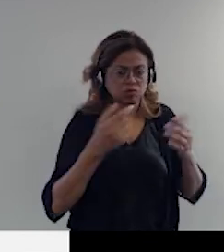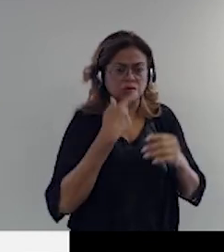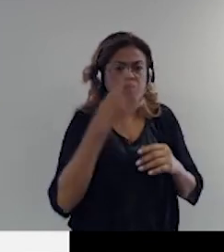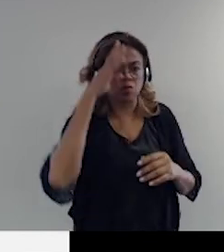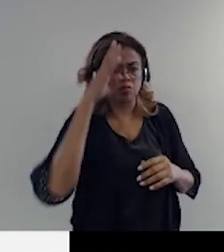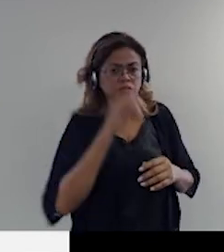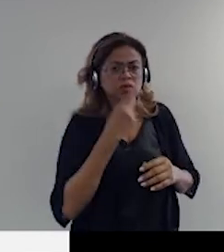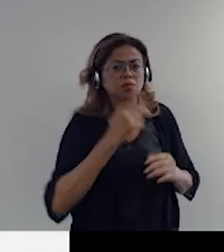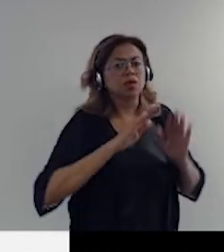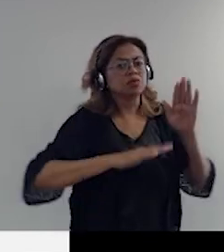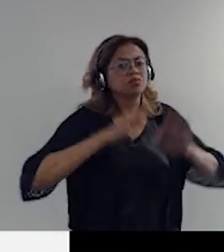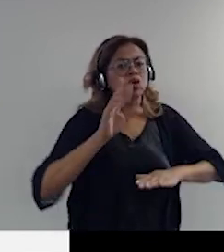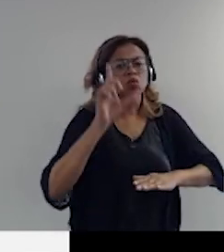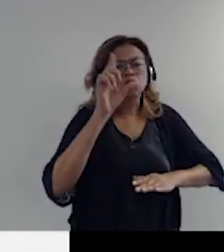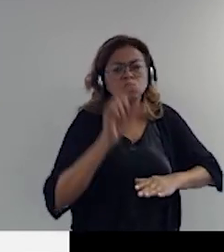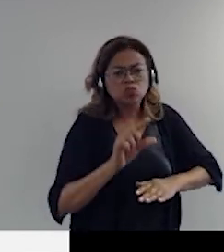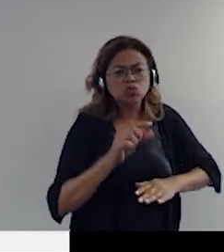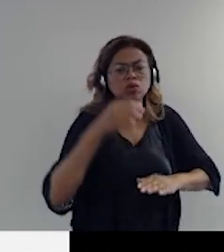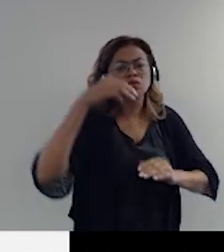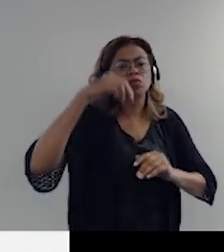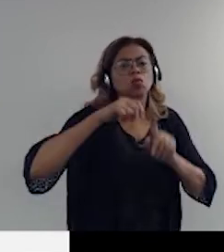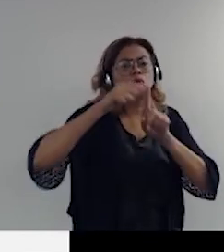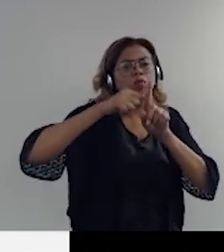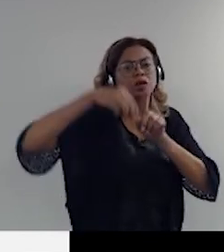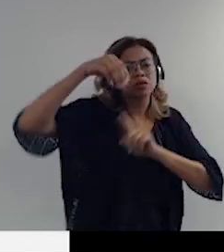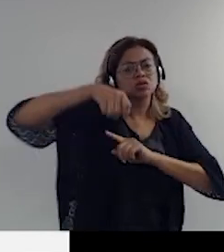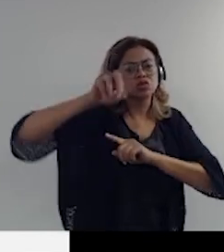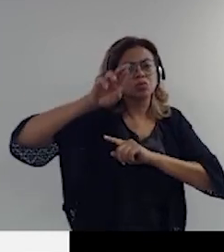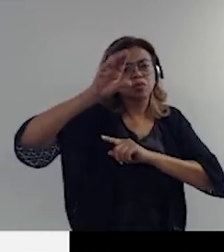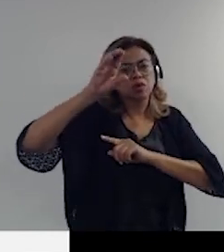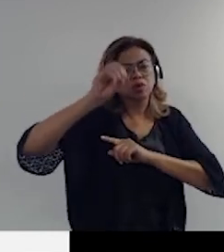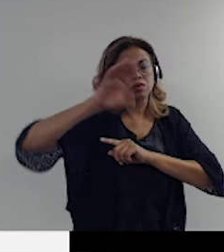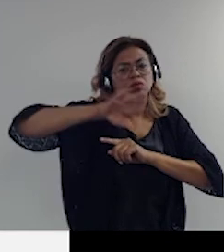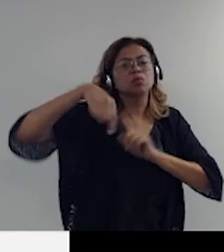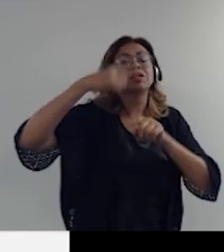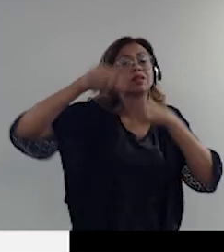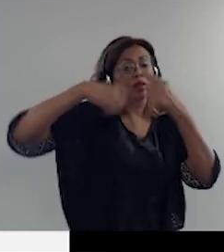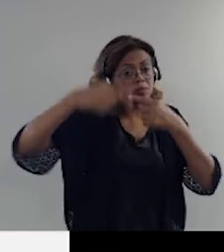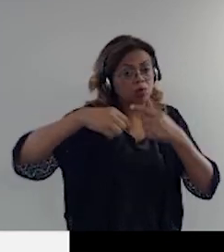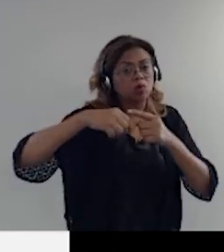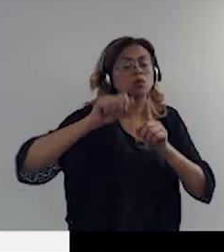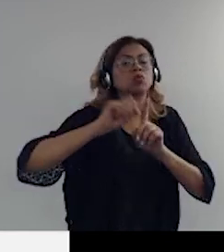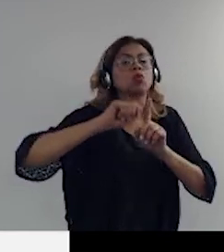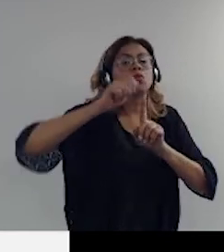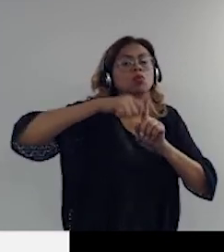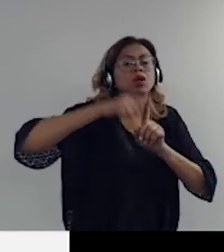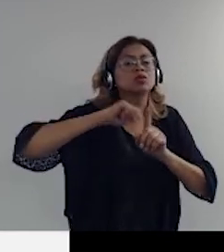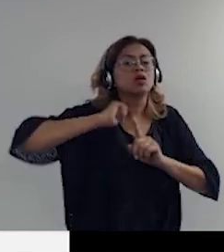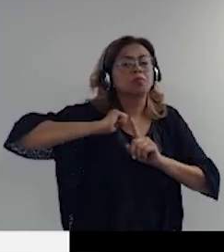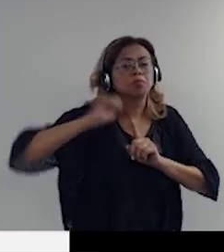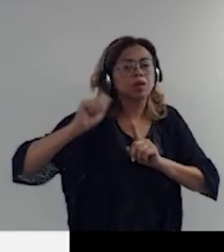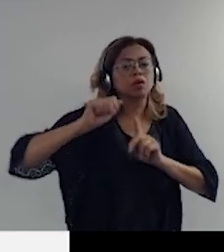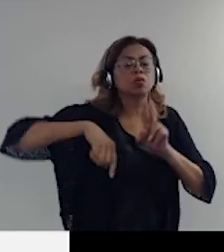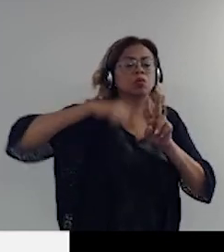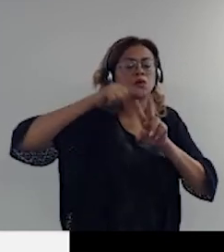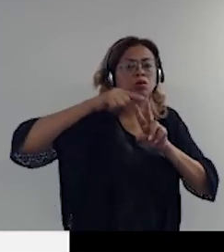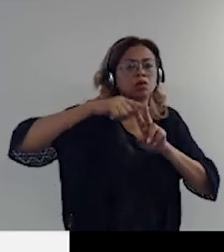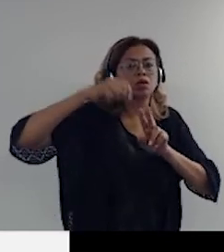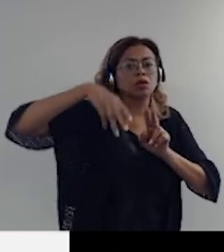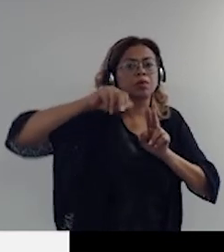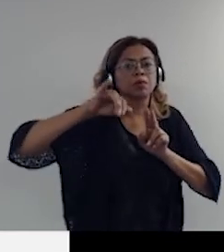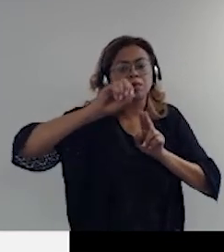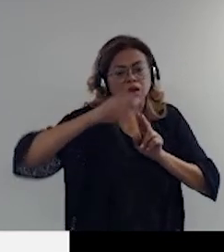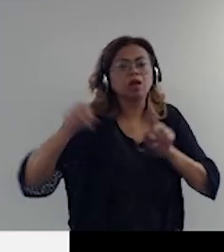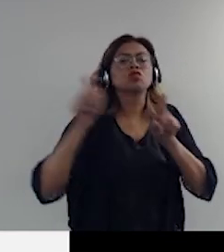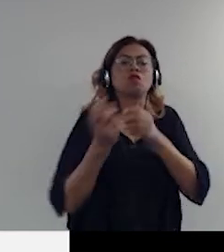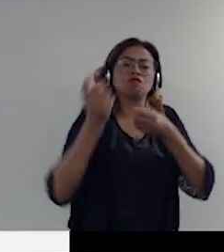perceber uma pequena diminuição em março, mas uma recuperação em abril e maio, e uma volta de crescimento em